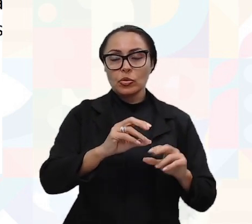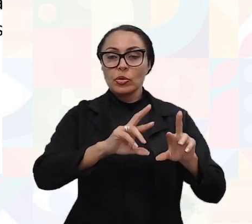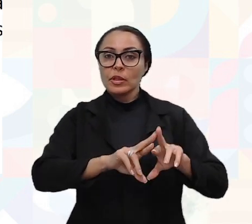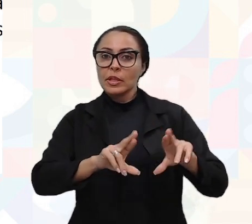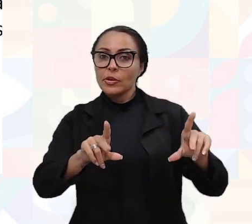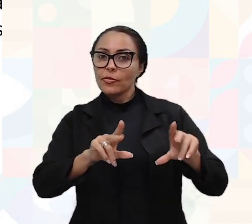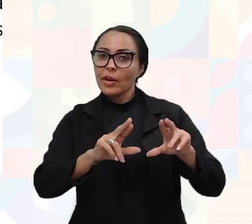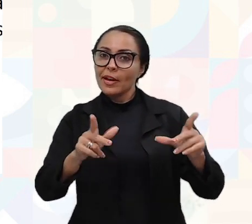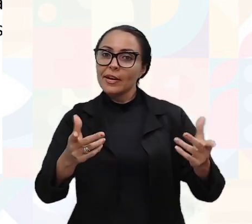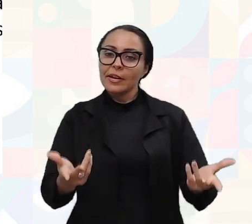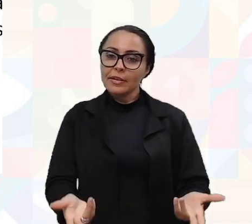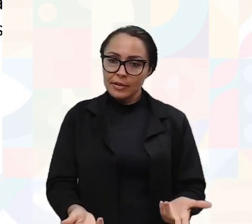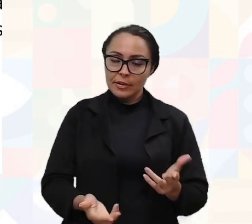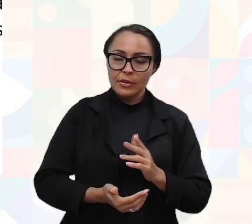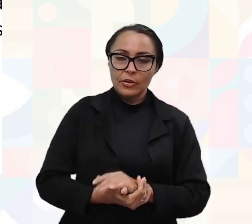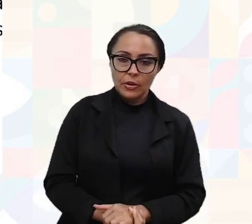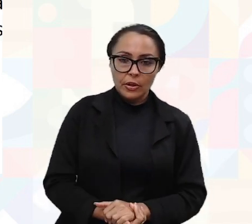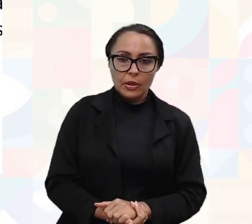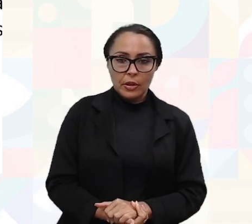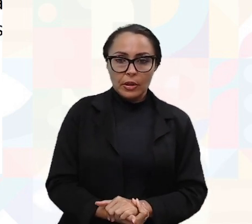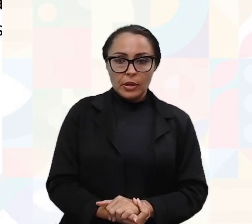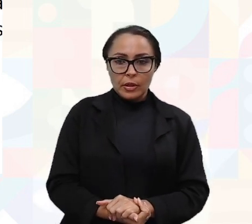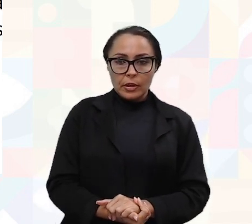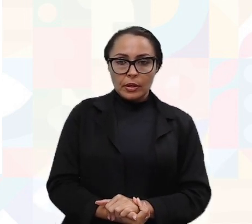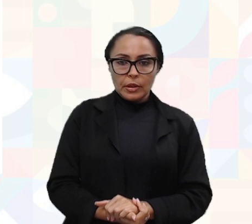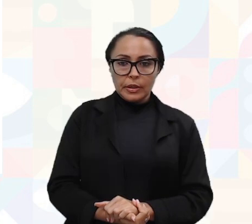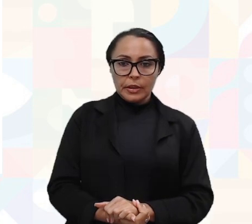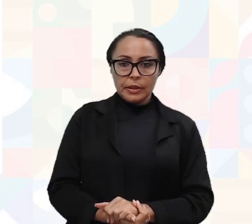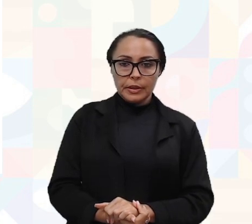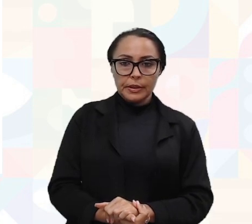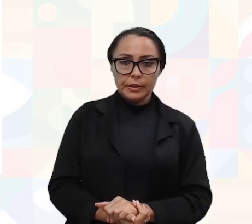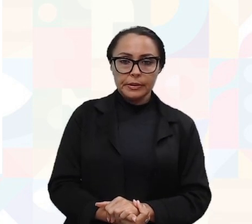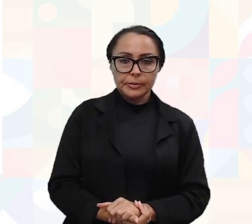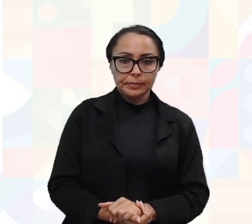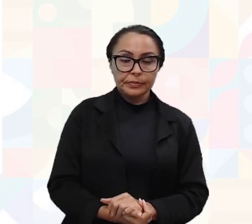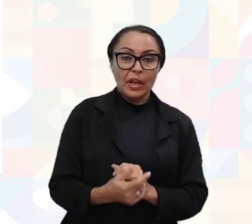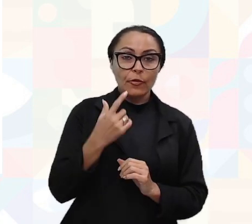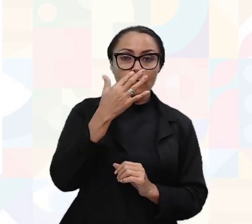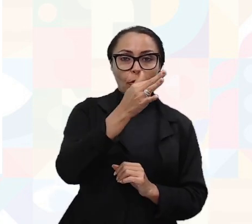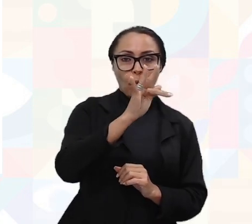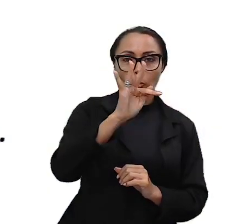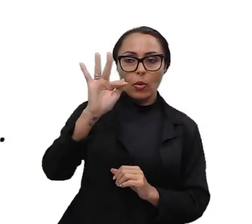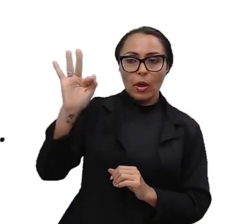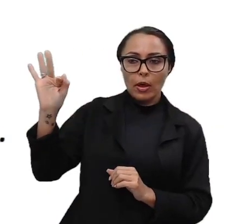recente tenha um peso maior do que os valores mais antigos. A fórmula